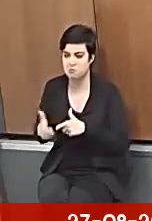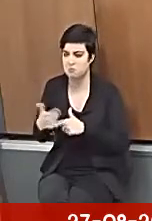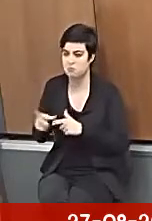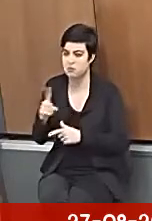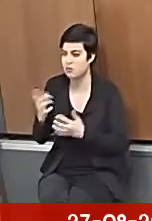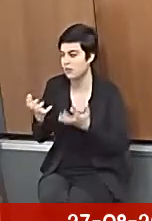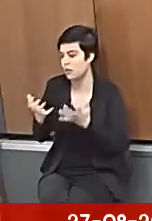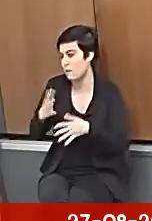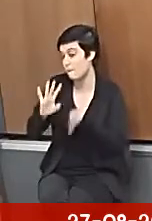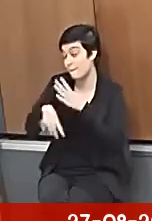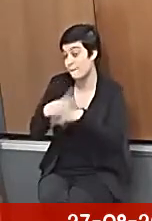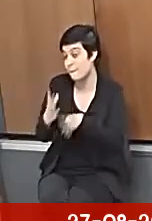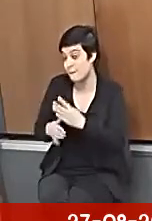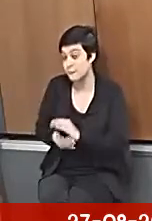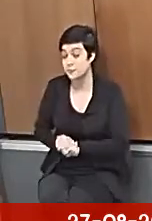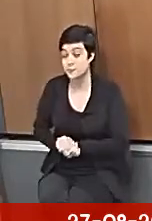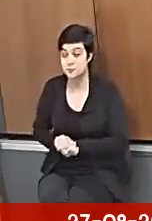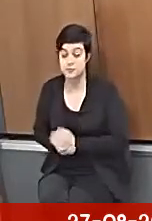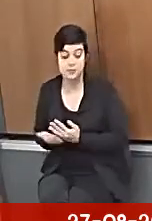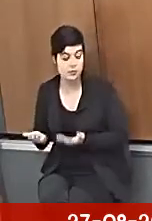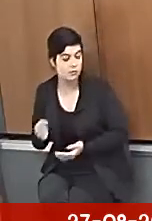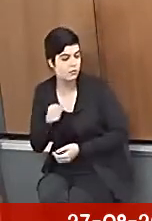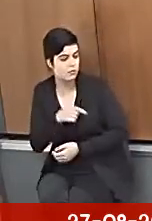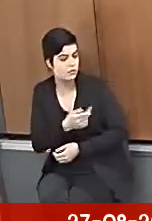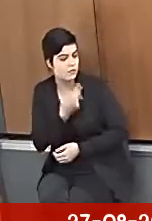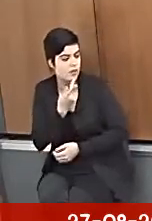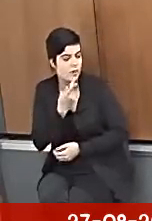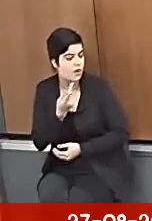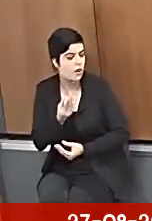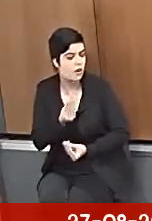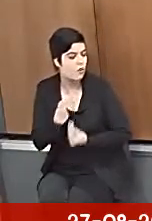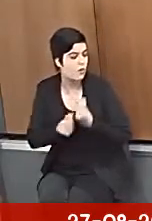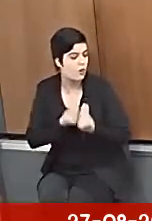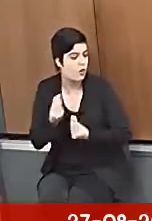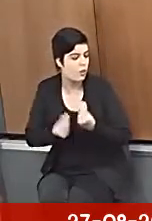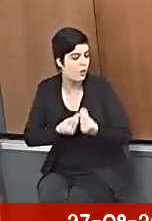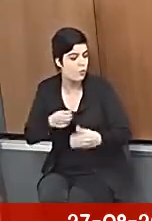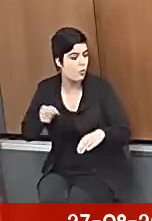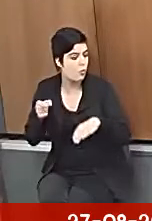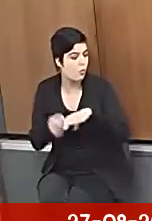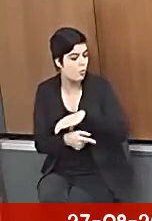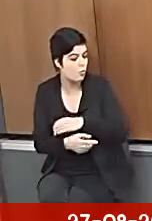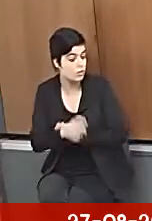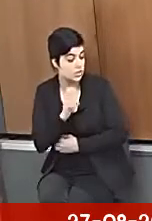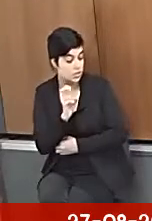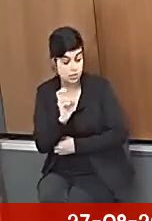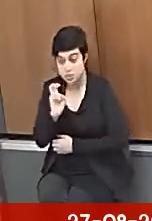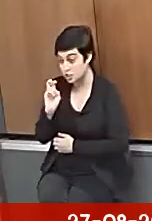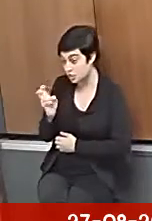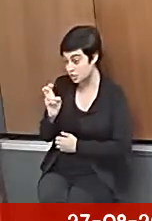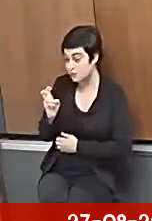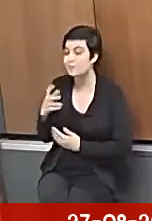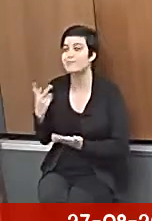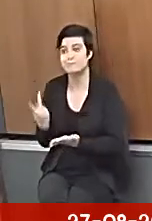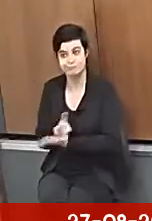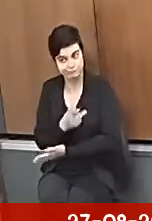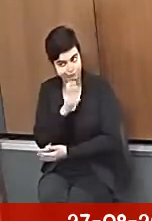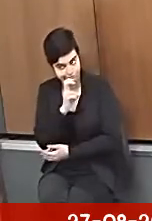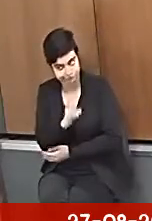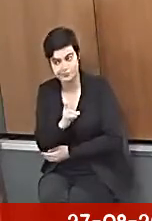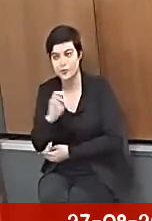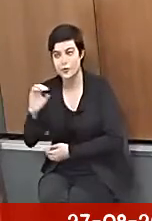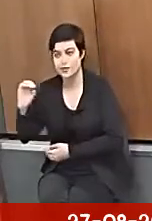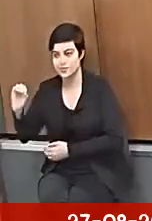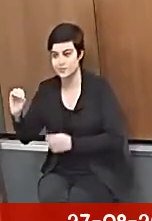queria curtir e ele fosse à risca o placar eu fiz cinco realmente dosímetro a balaiada de 5 a 0 no nono lugar e